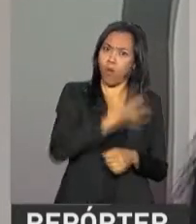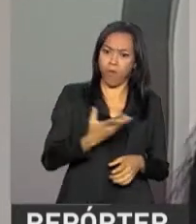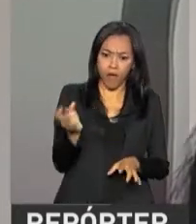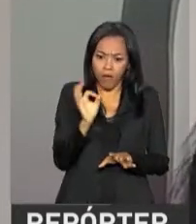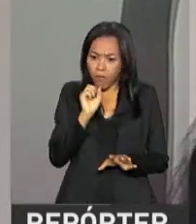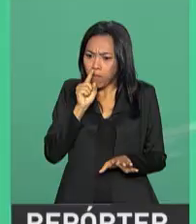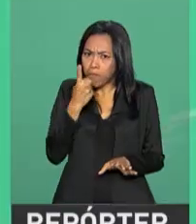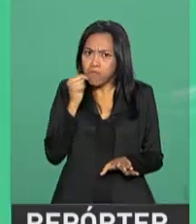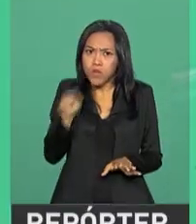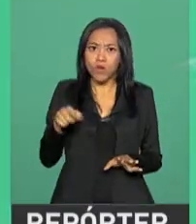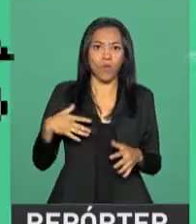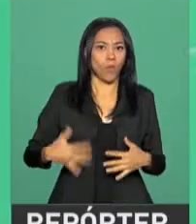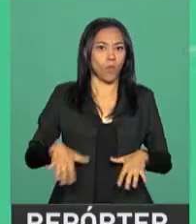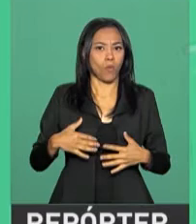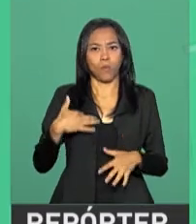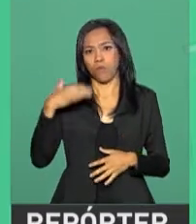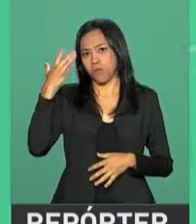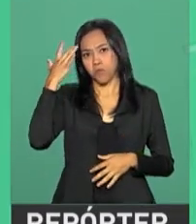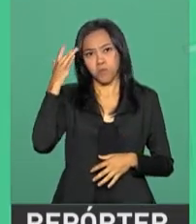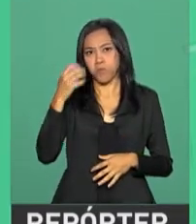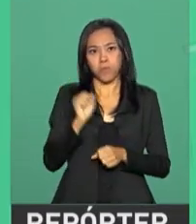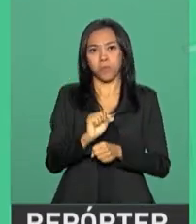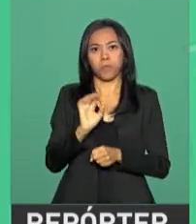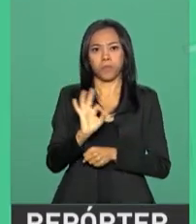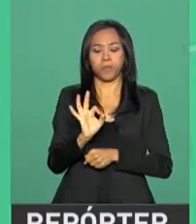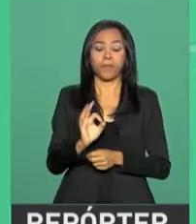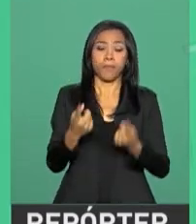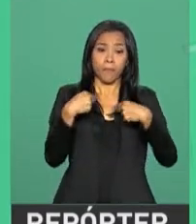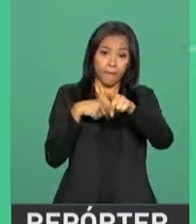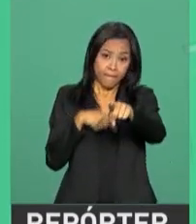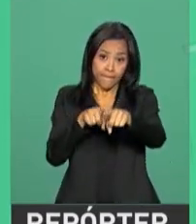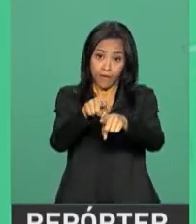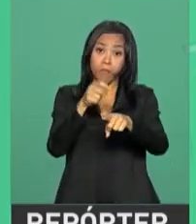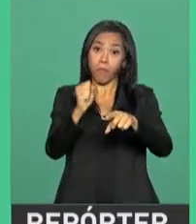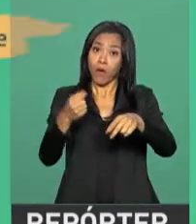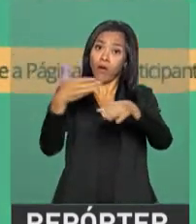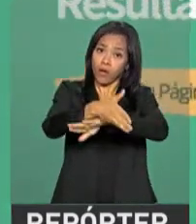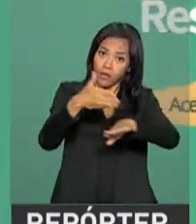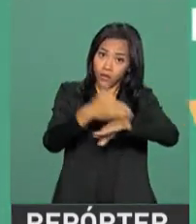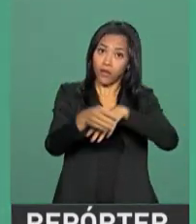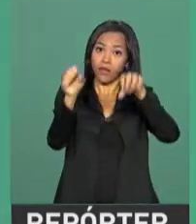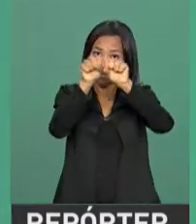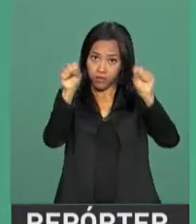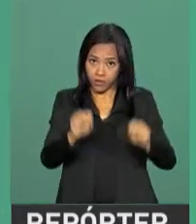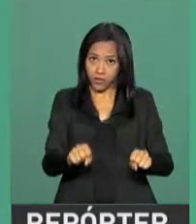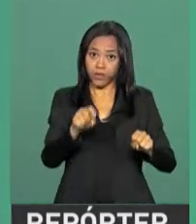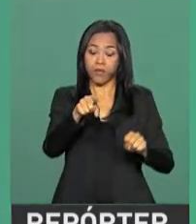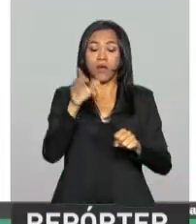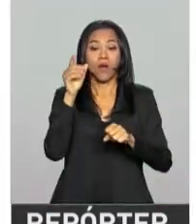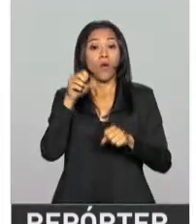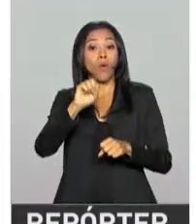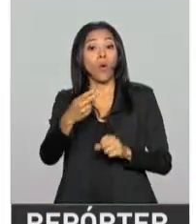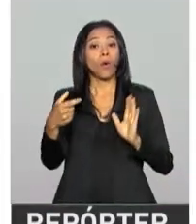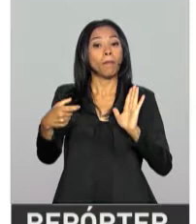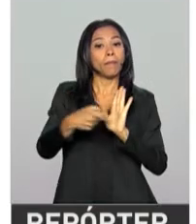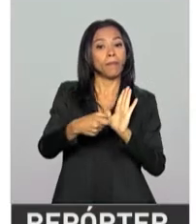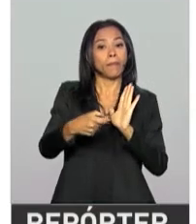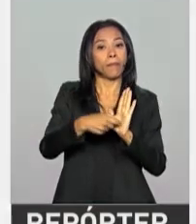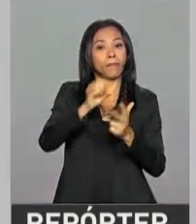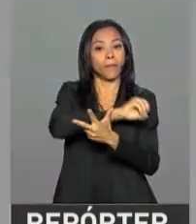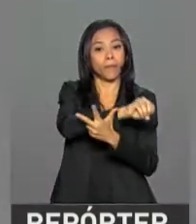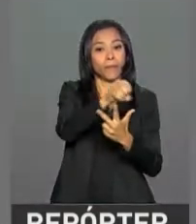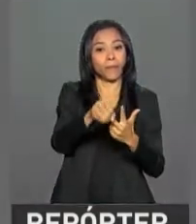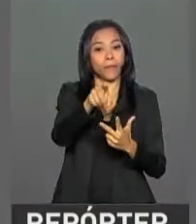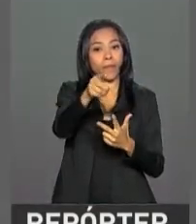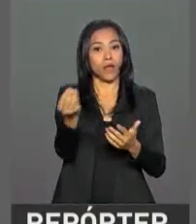boa quanto foi os estudantes podem conferir o resultado na página do participante ou no aplicativo do enem é preciso informar